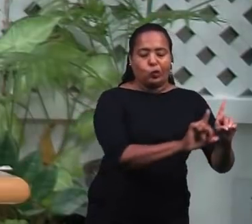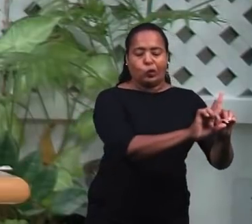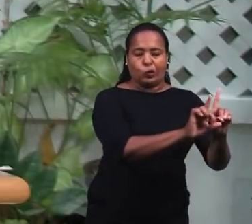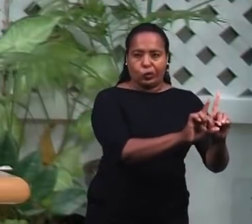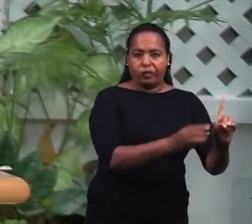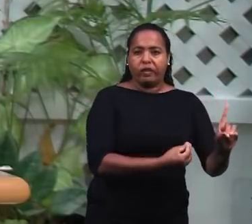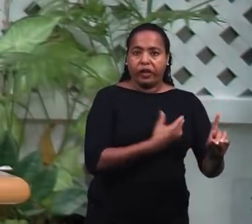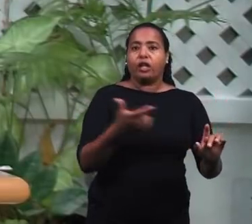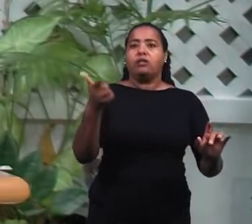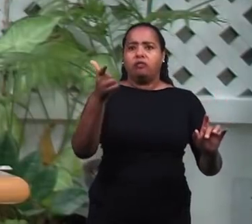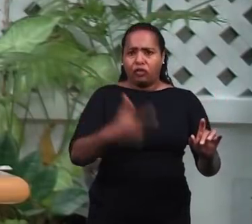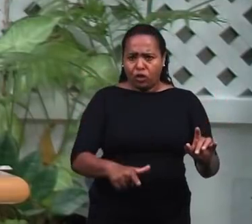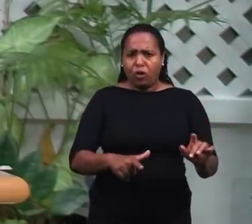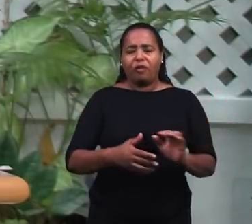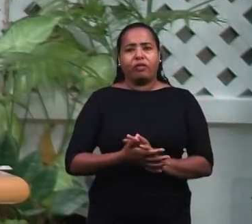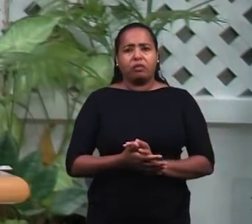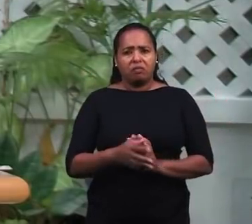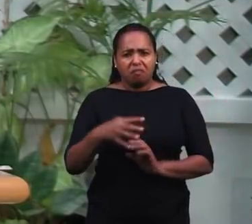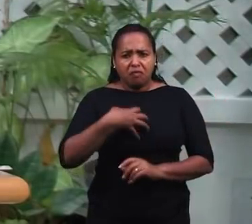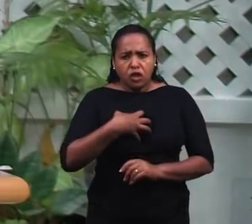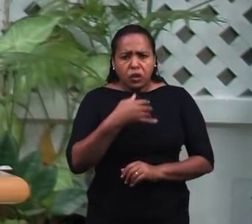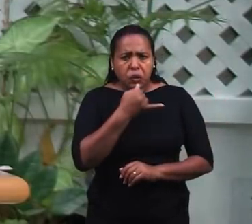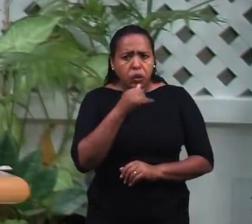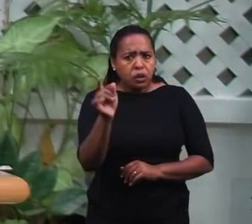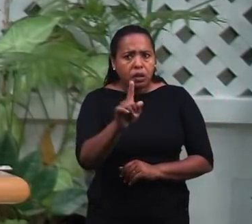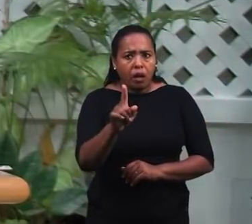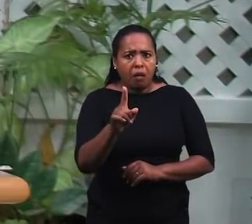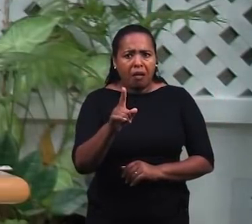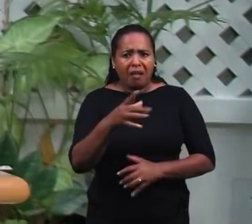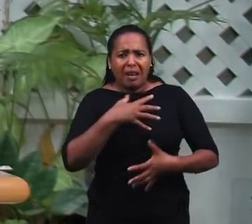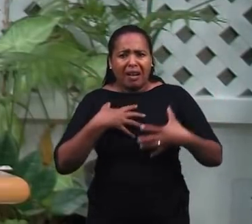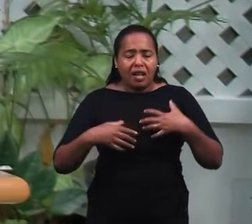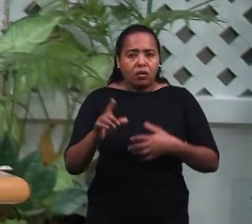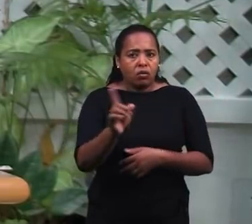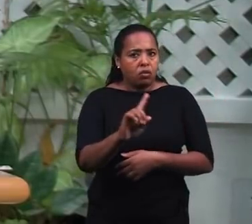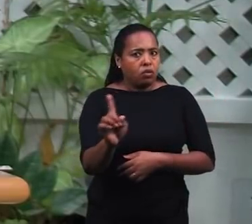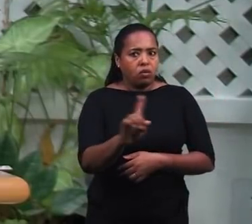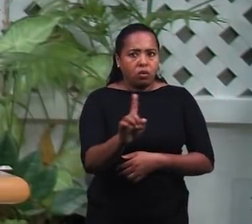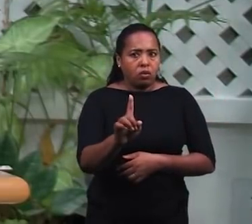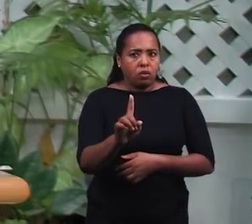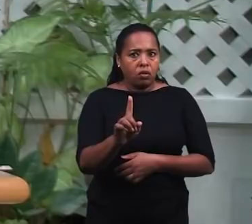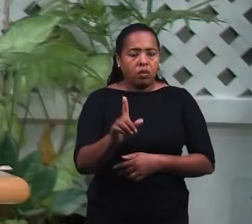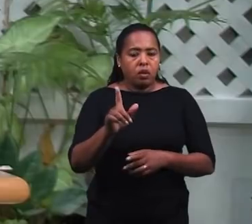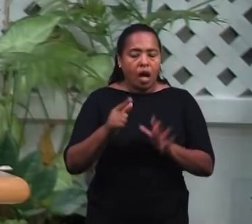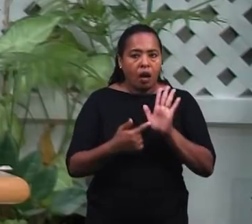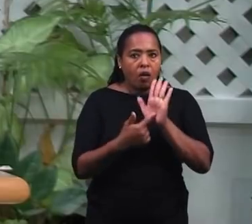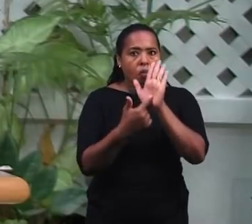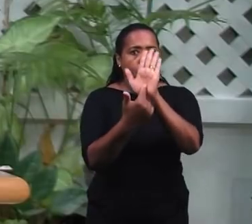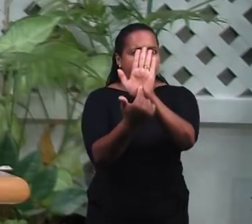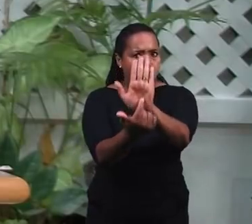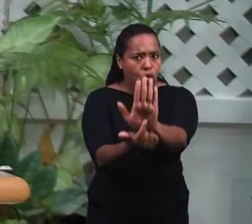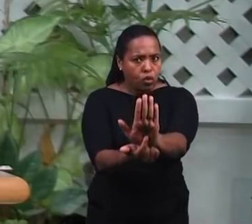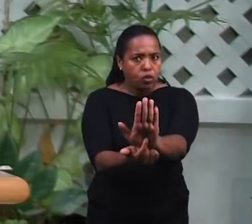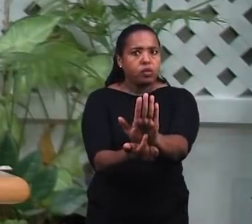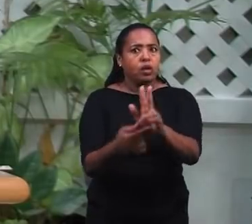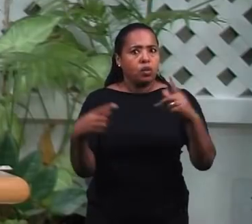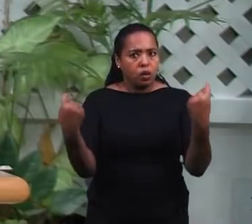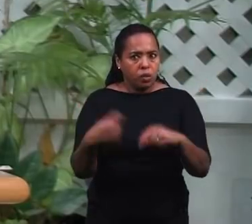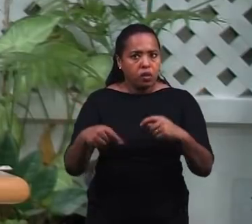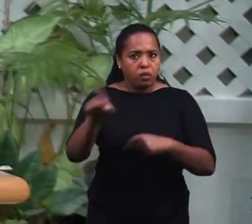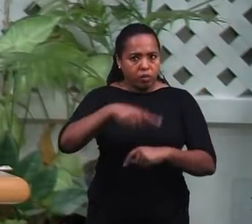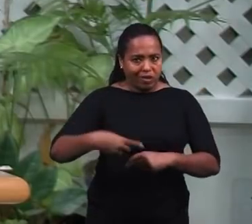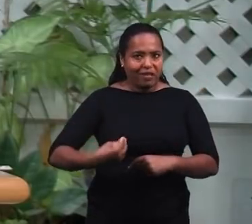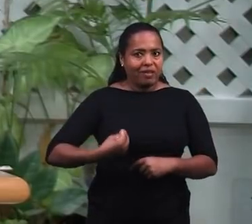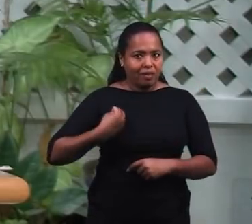texto, vamos repetir, ninguém fique triste, nem se abata, pelo fato de estarmos mostrando aquilo que